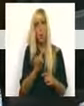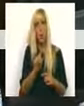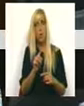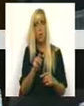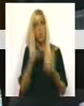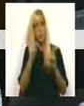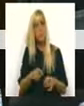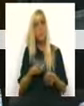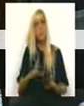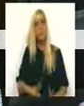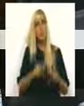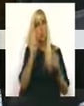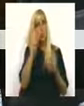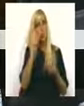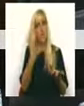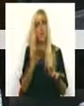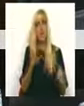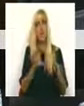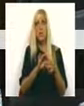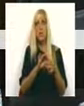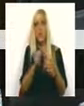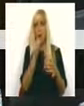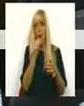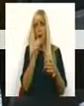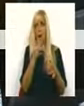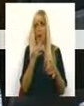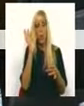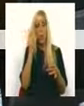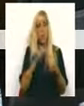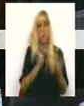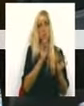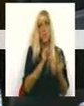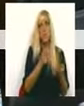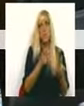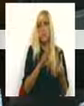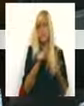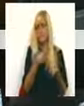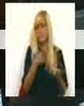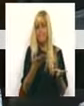alavancar o desenvolvimento turístico, do ponto de vista termal, deste tipo de